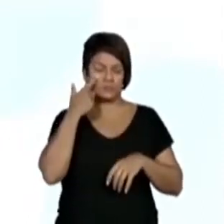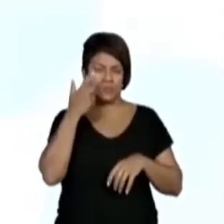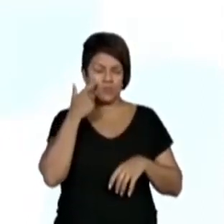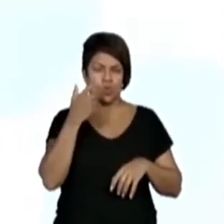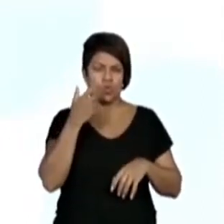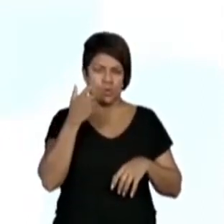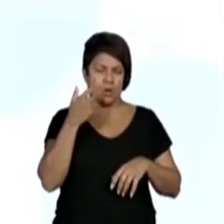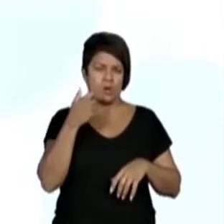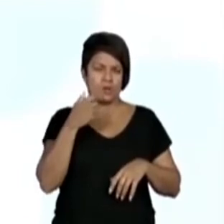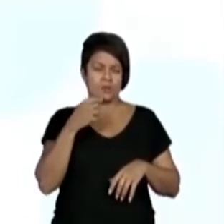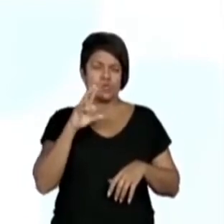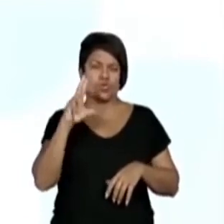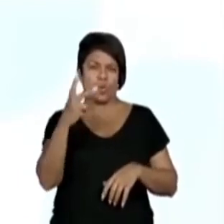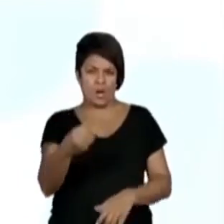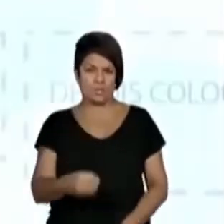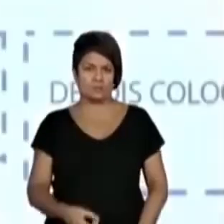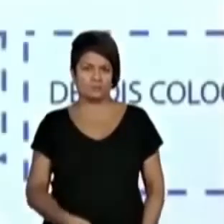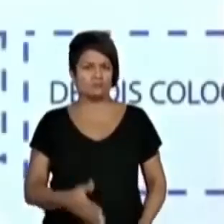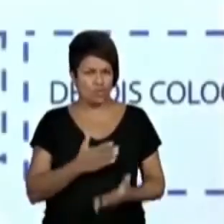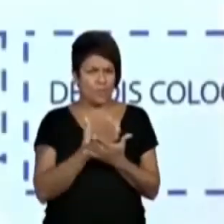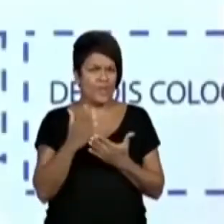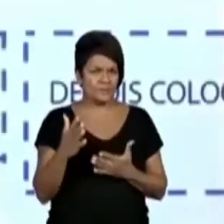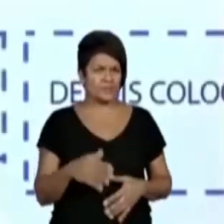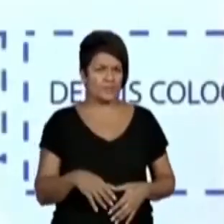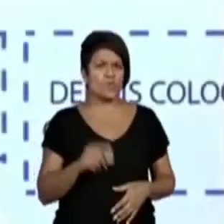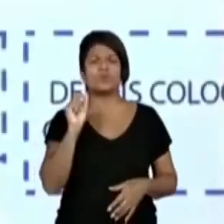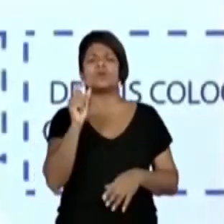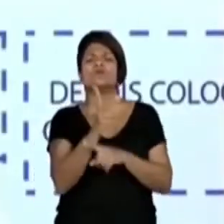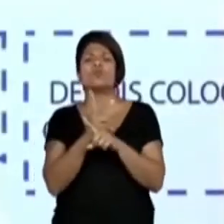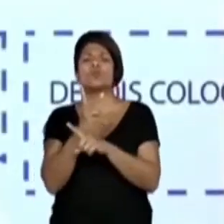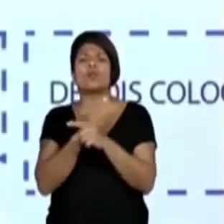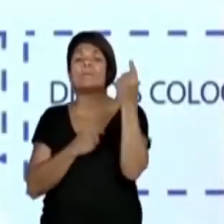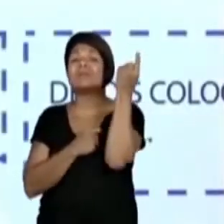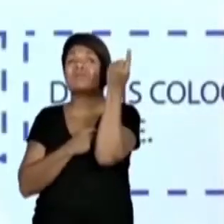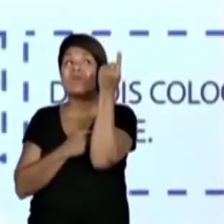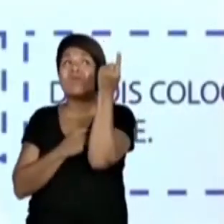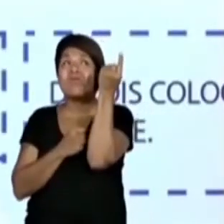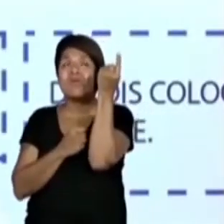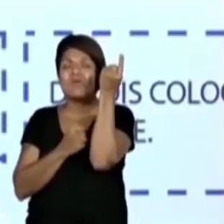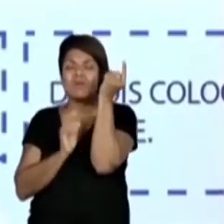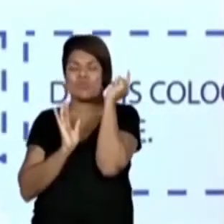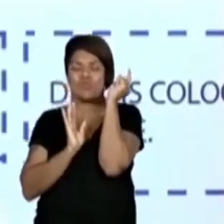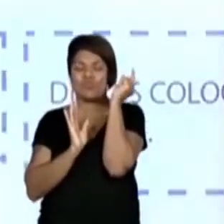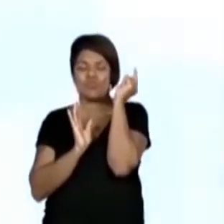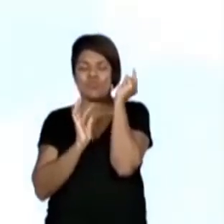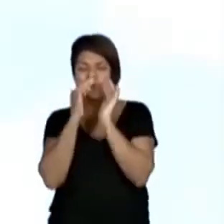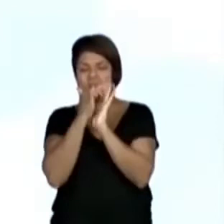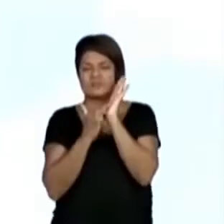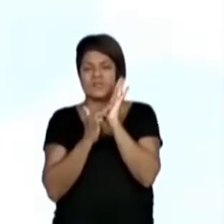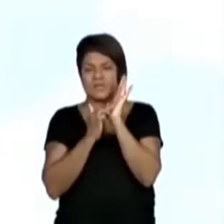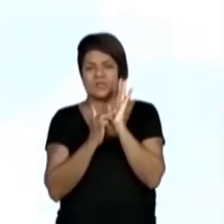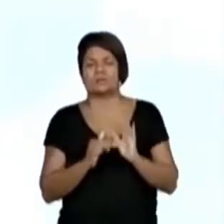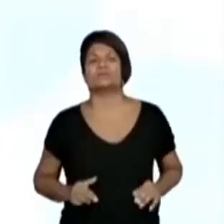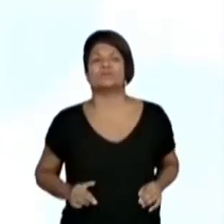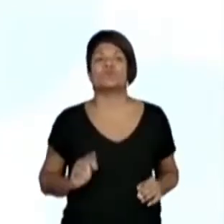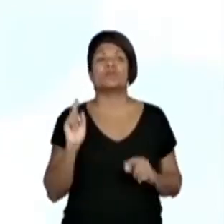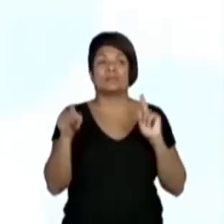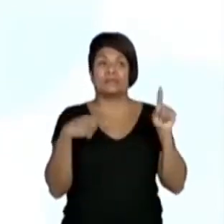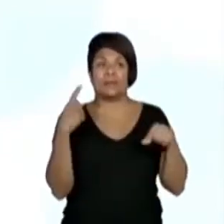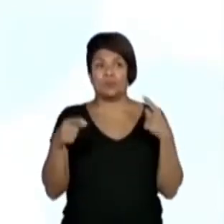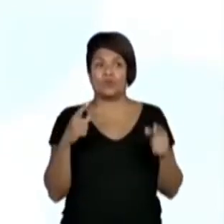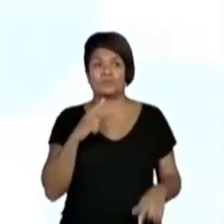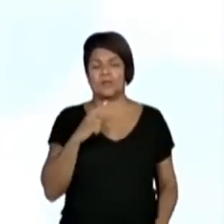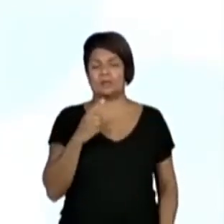receita começa por aí? O que é que eu devo procurar, então, nessa tela? Depois eu tenho